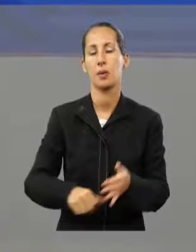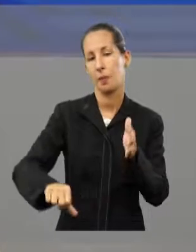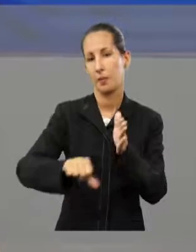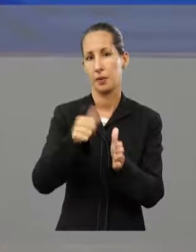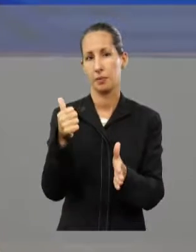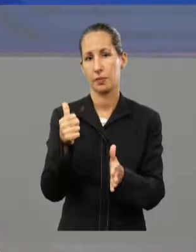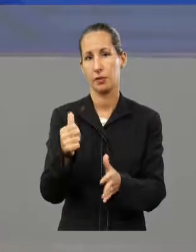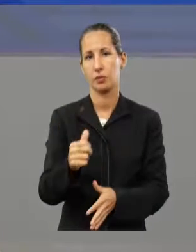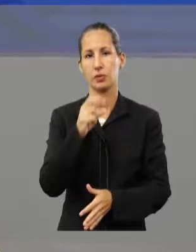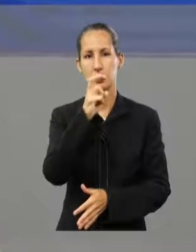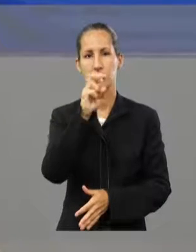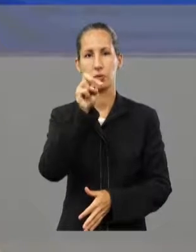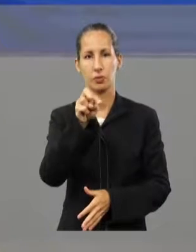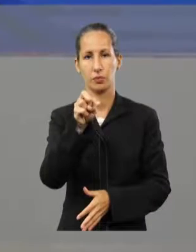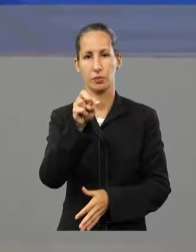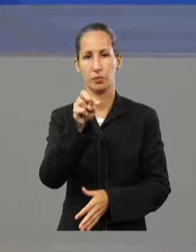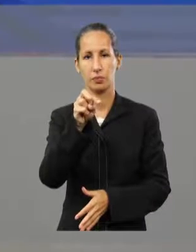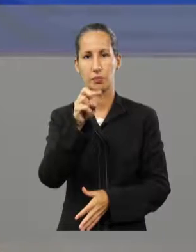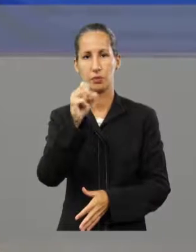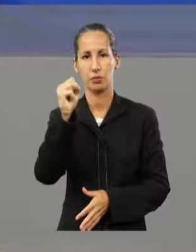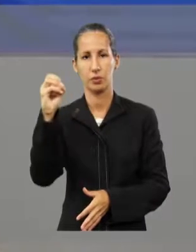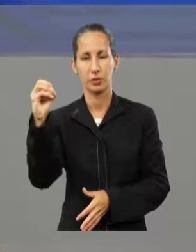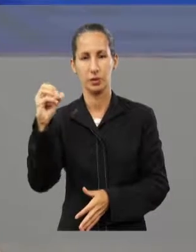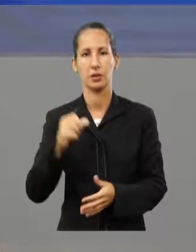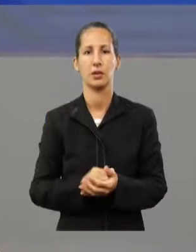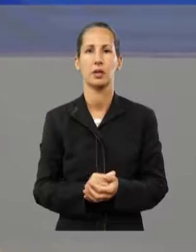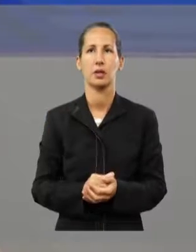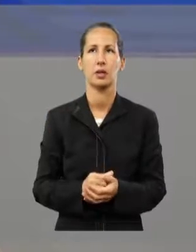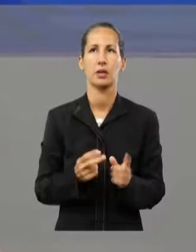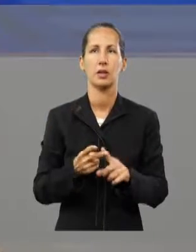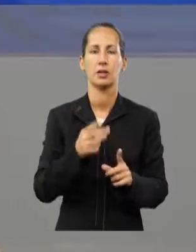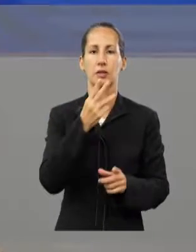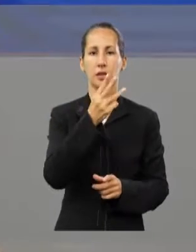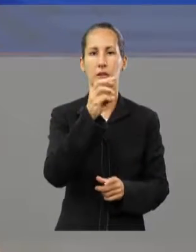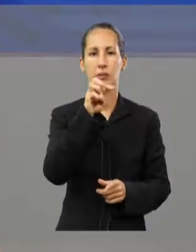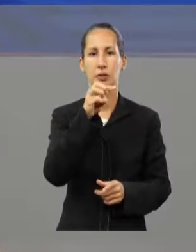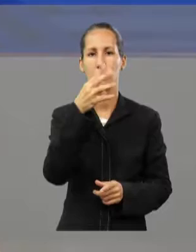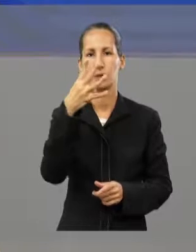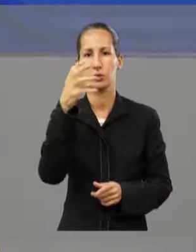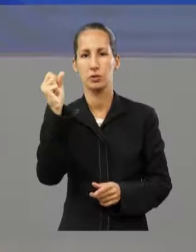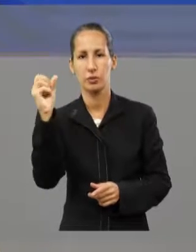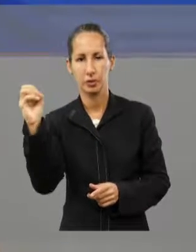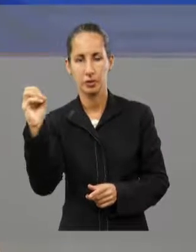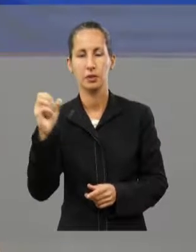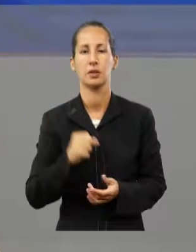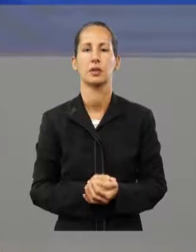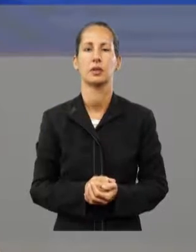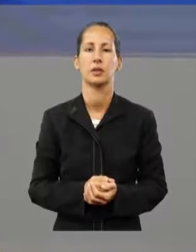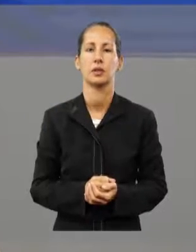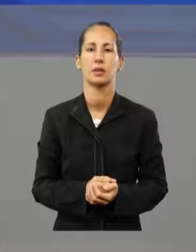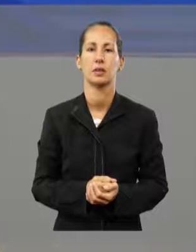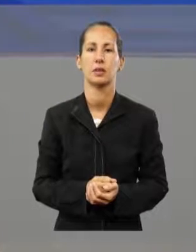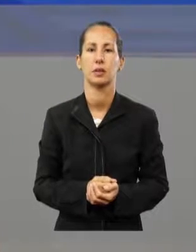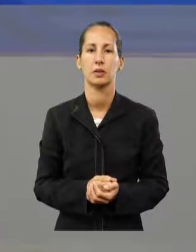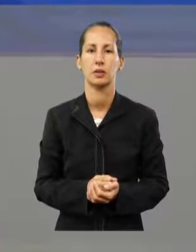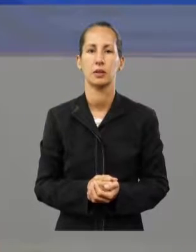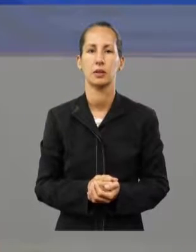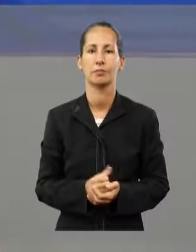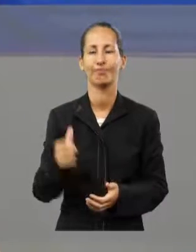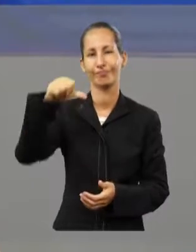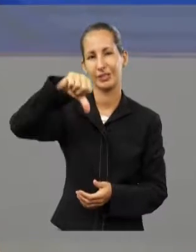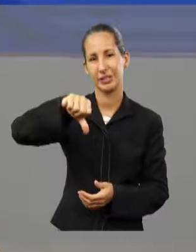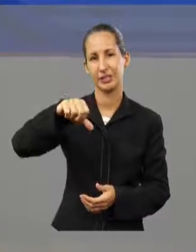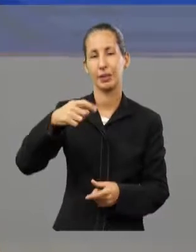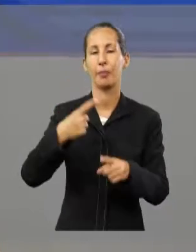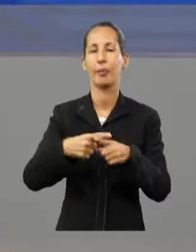vez, 5.580. A outra, 3.480. Perdi a campanha por causa de 10